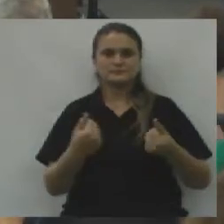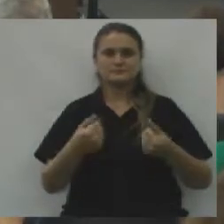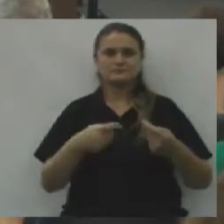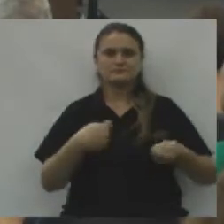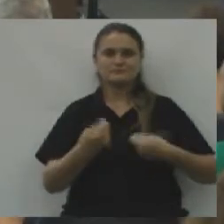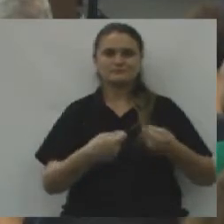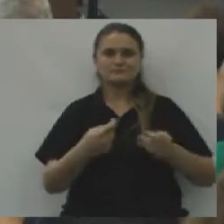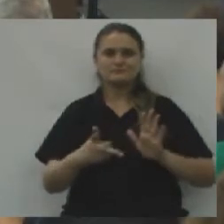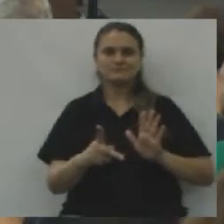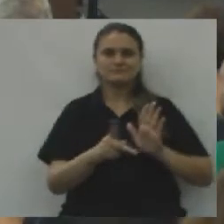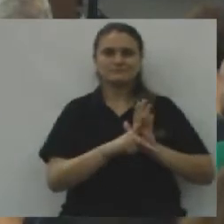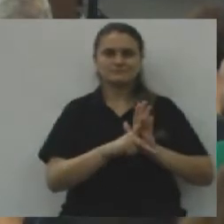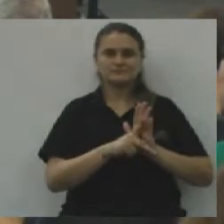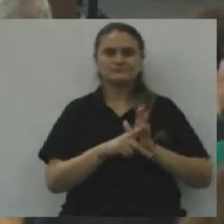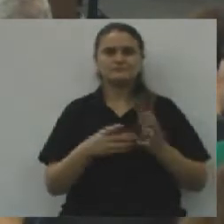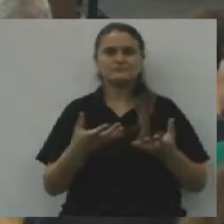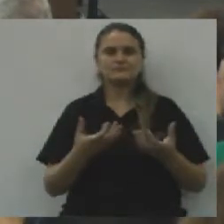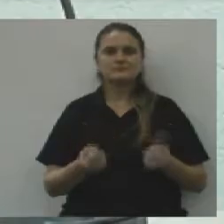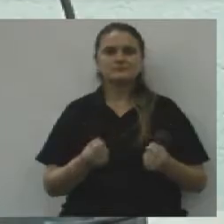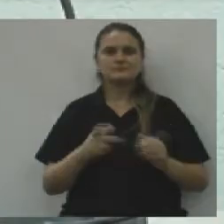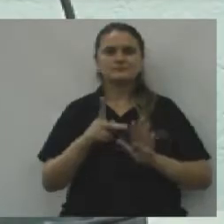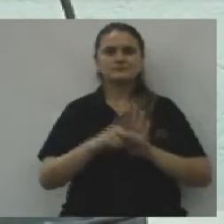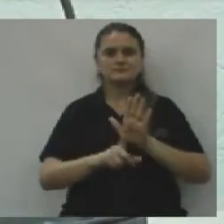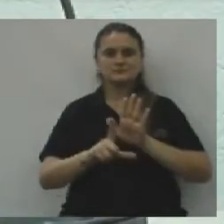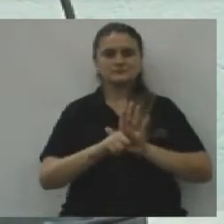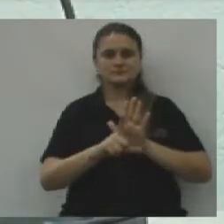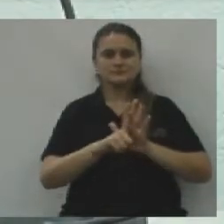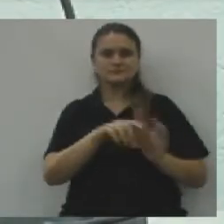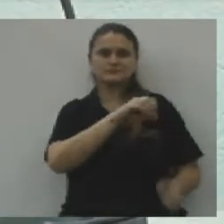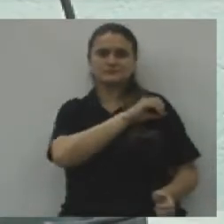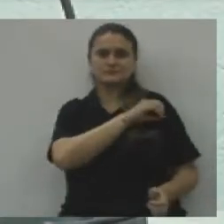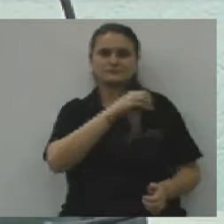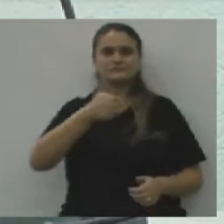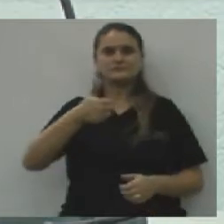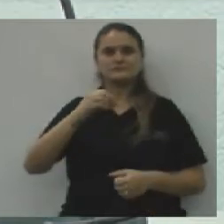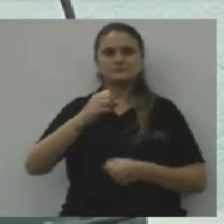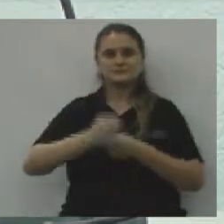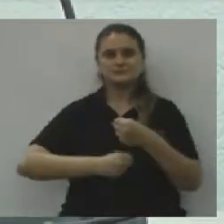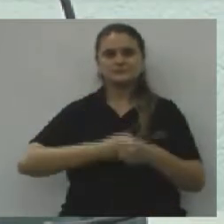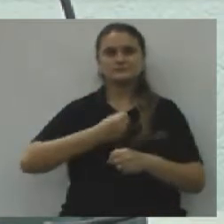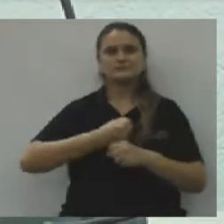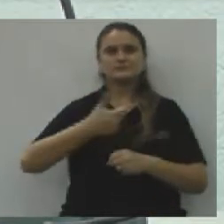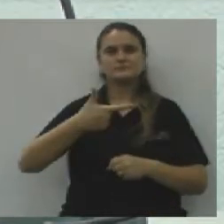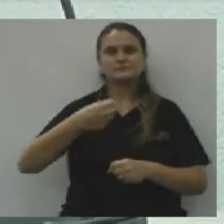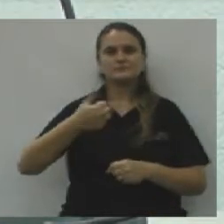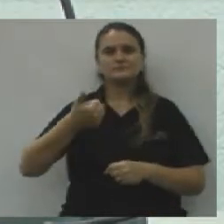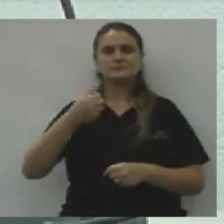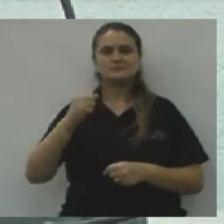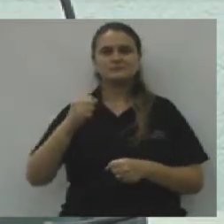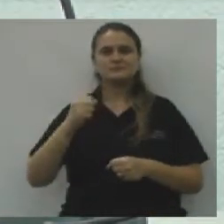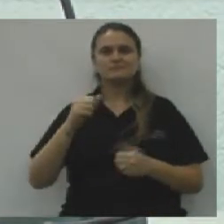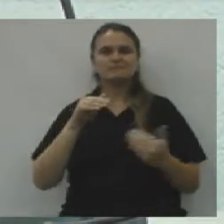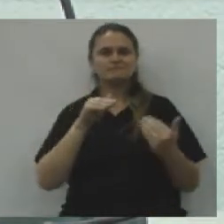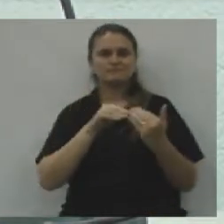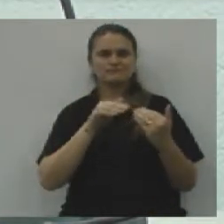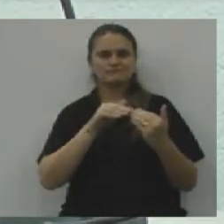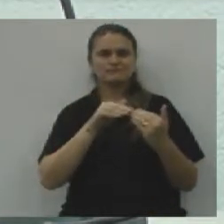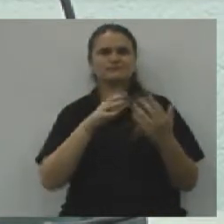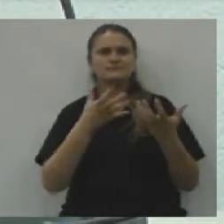Orçamento e Patrimônio. Favorável ao projeto de lei ordinária número 10/2018, autoriza o